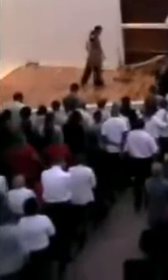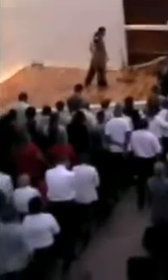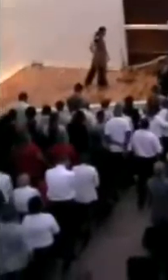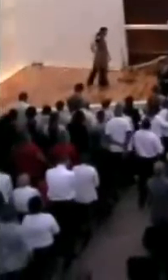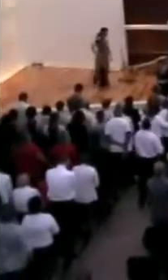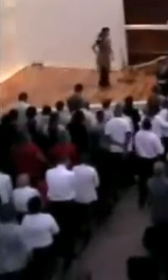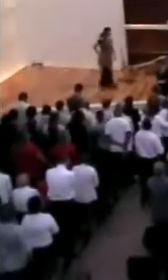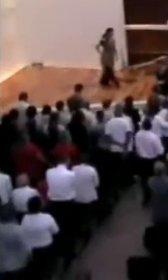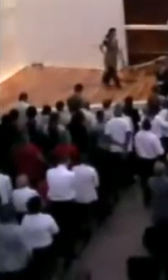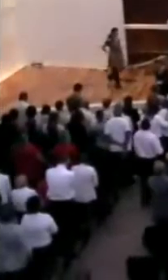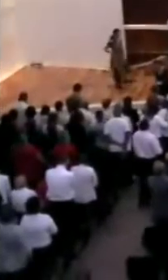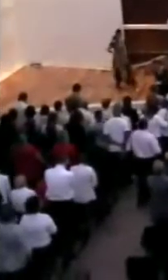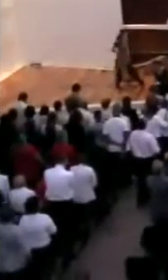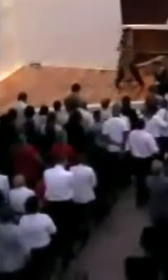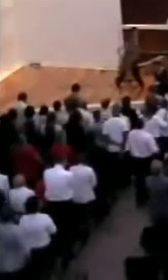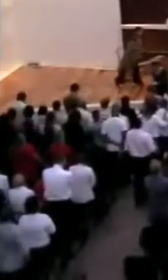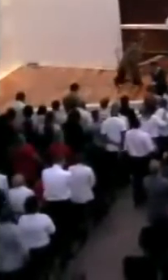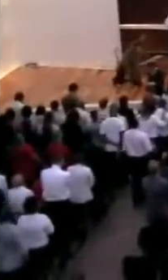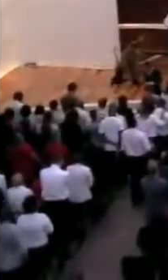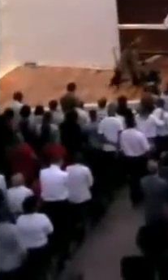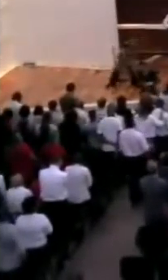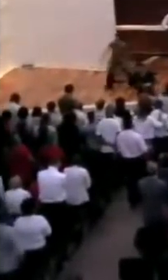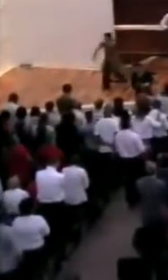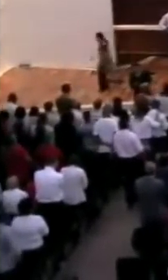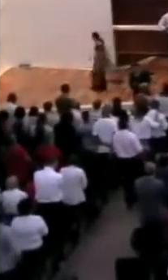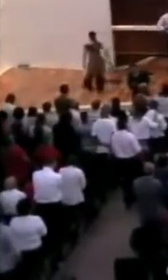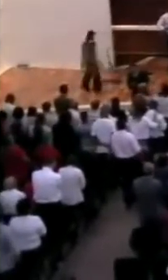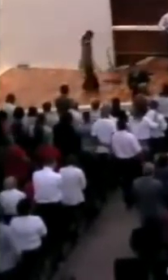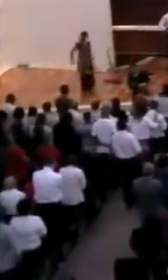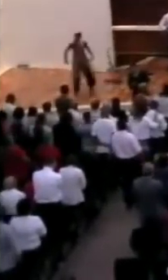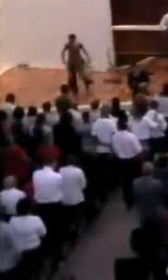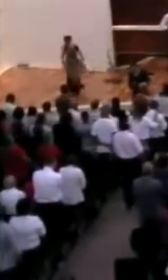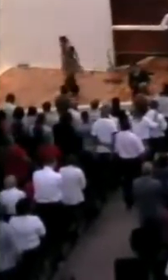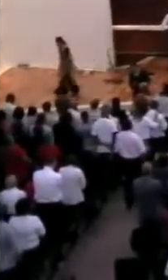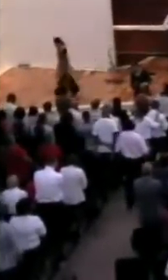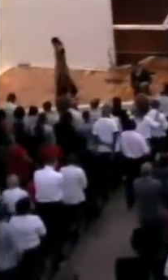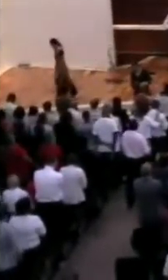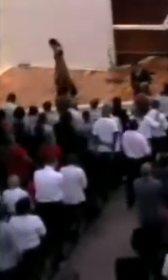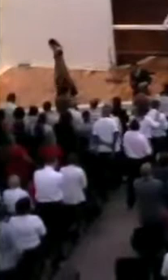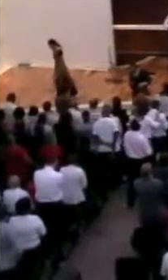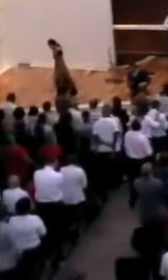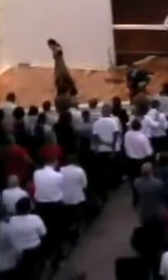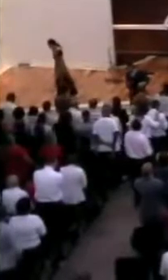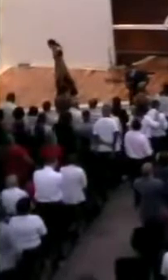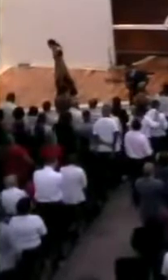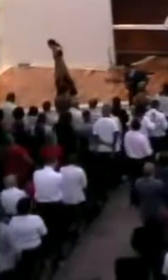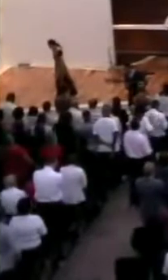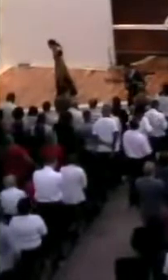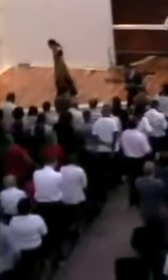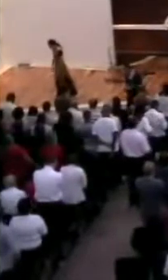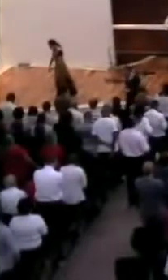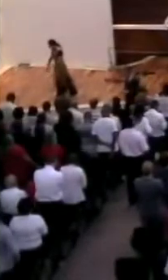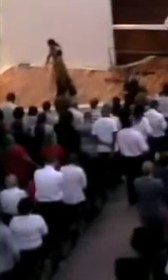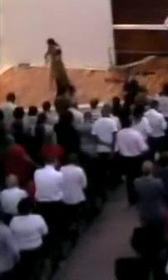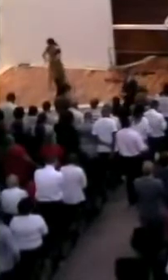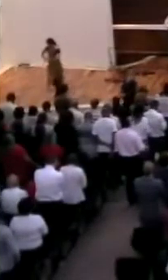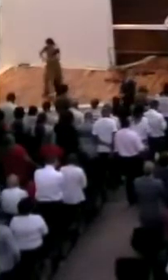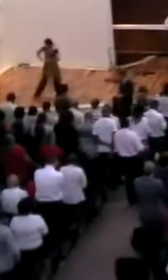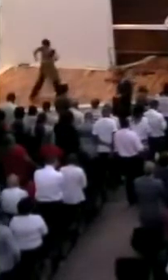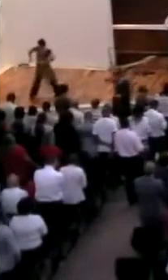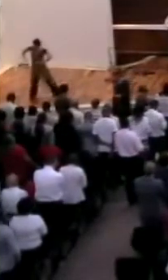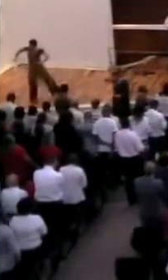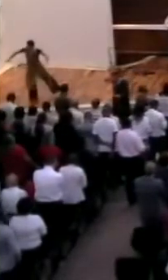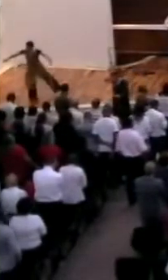prosseguir. É só uma fase. Quando tudo diz que não, é só um